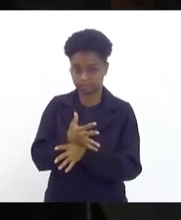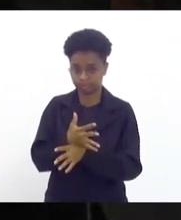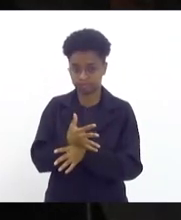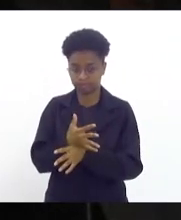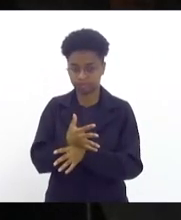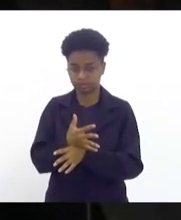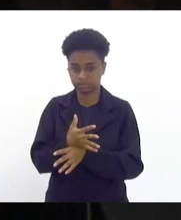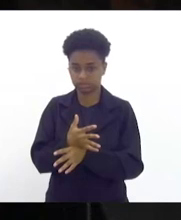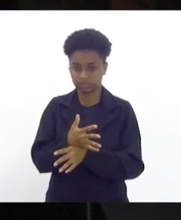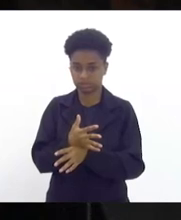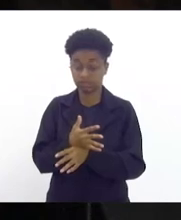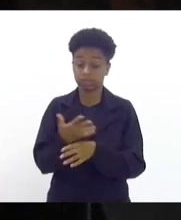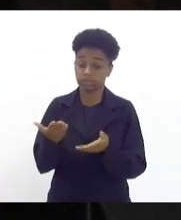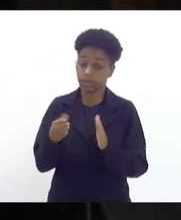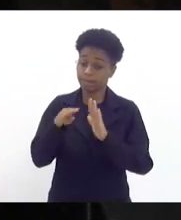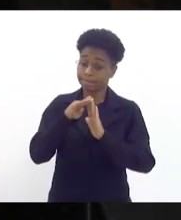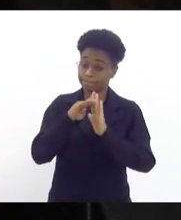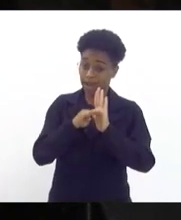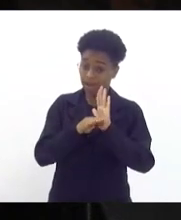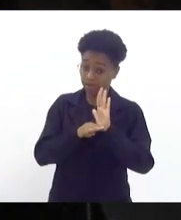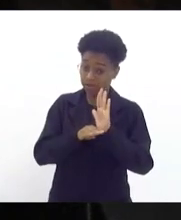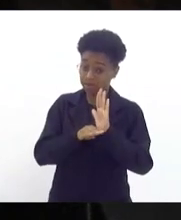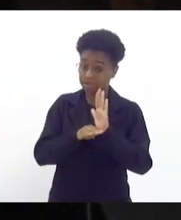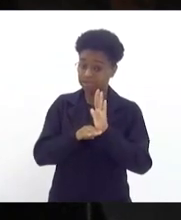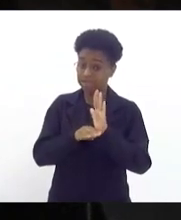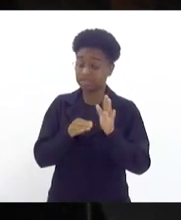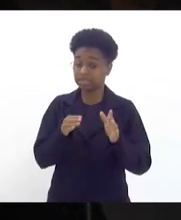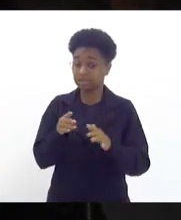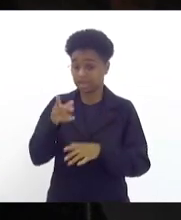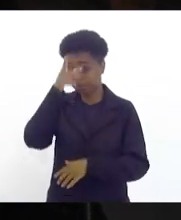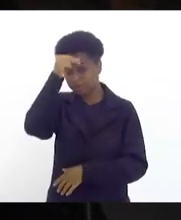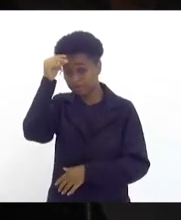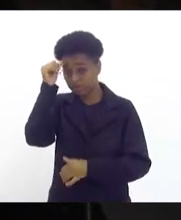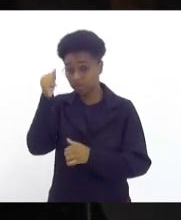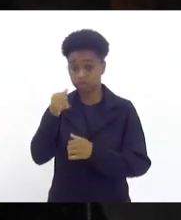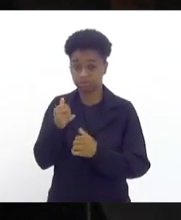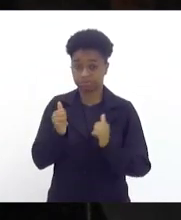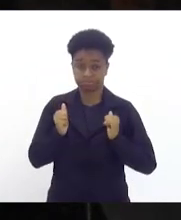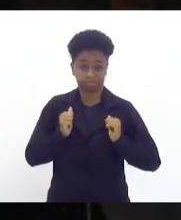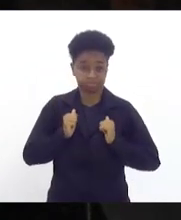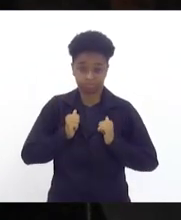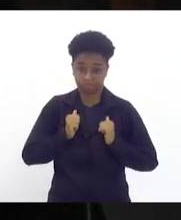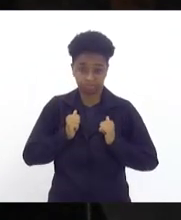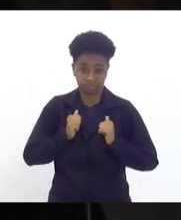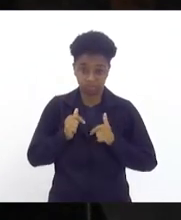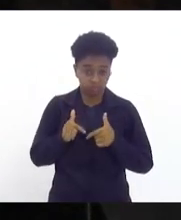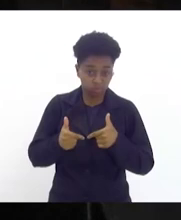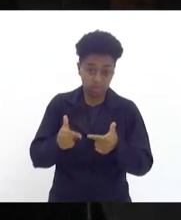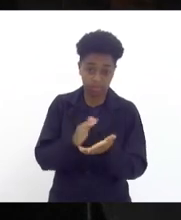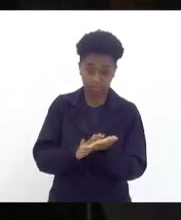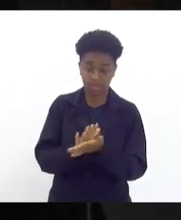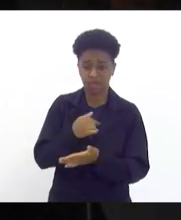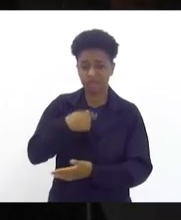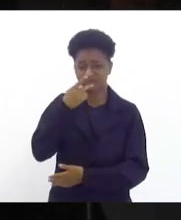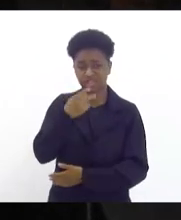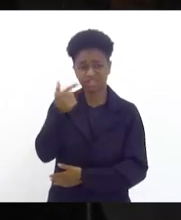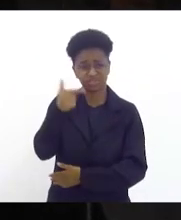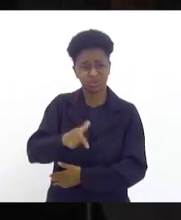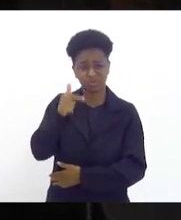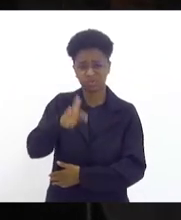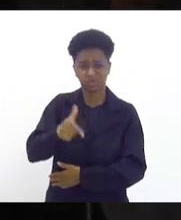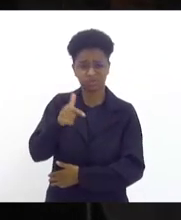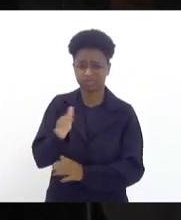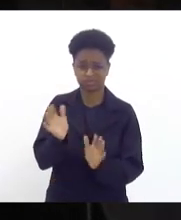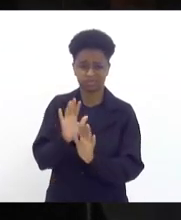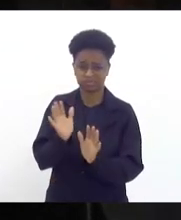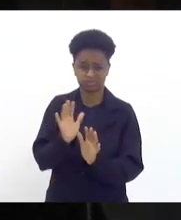pautas que o município cruza os braços Não é querendo que me ser repetitivo e vou ter que